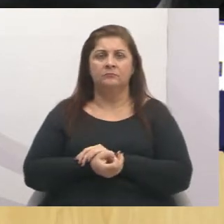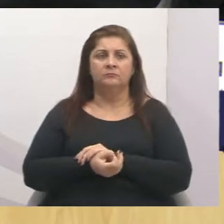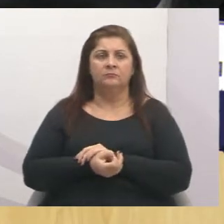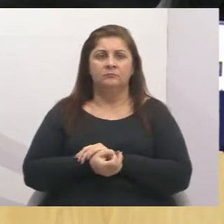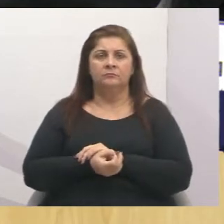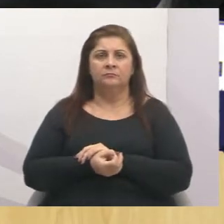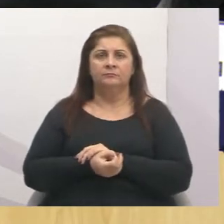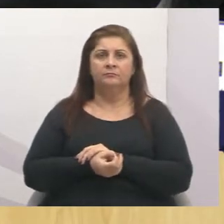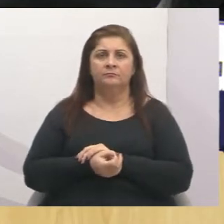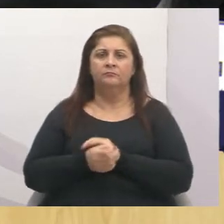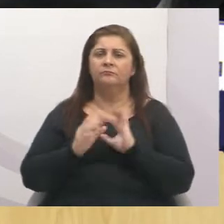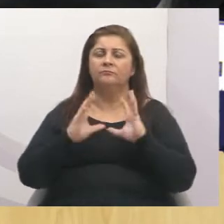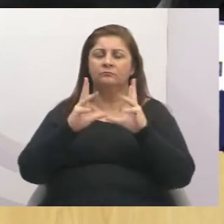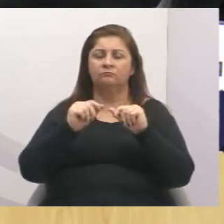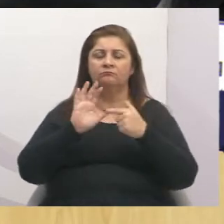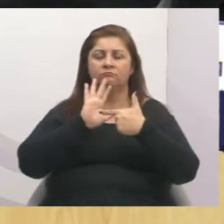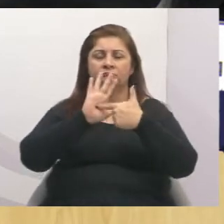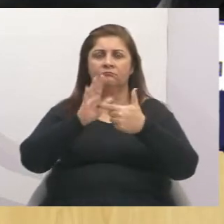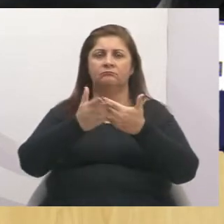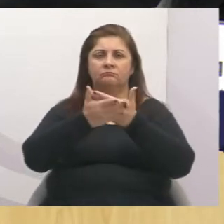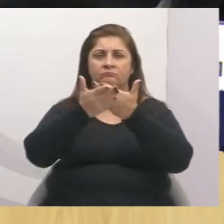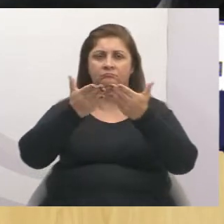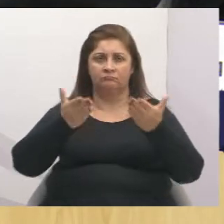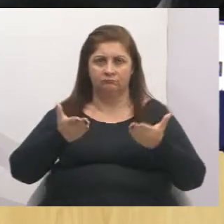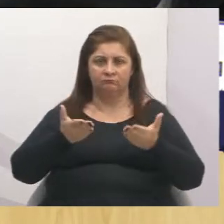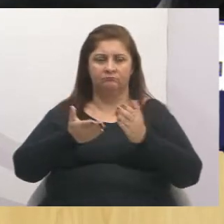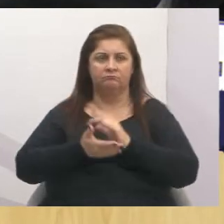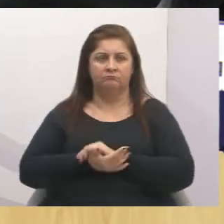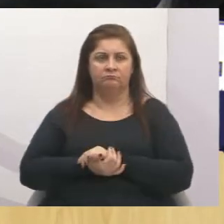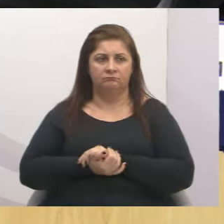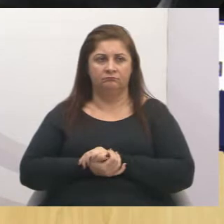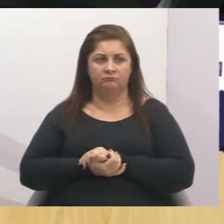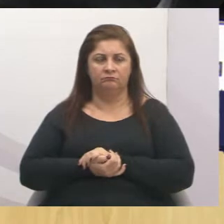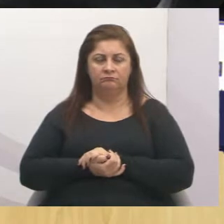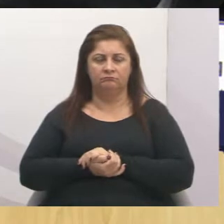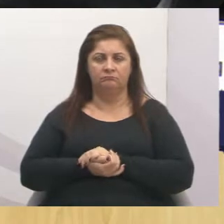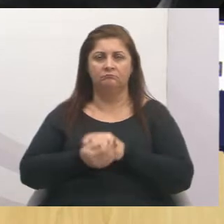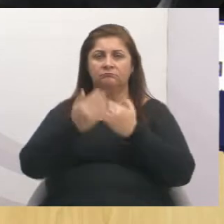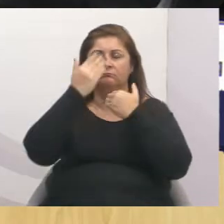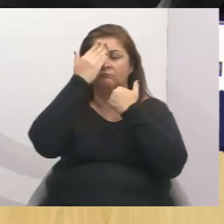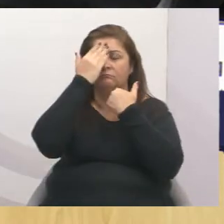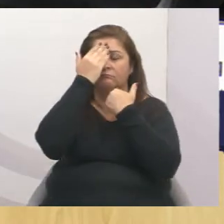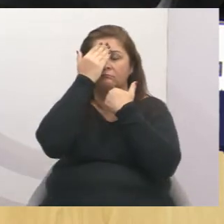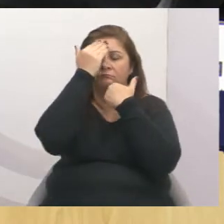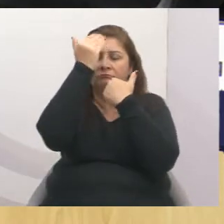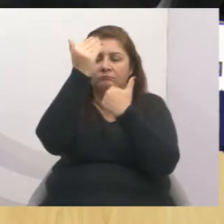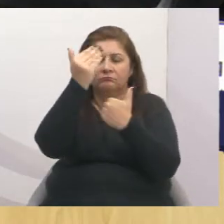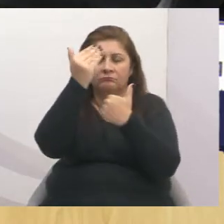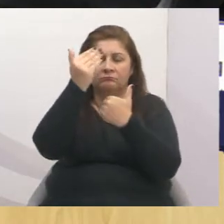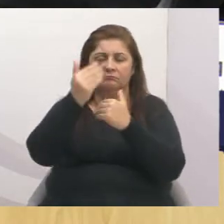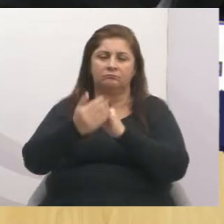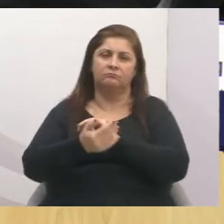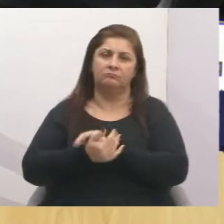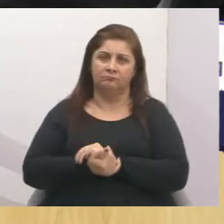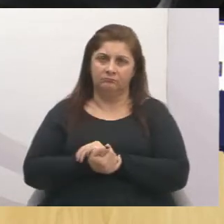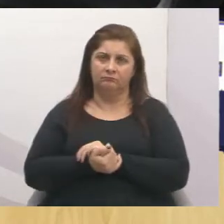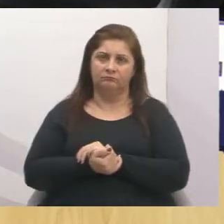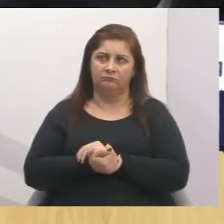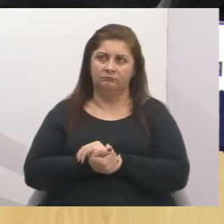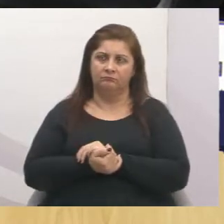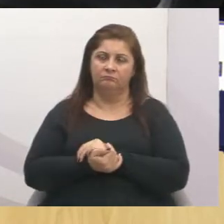simplesmente ser repassado a vocês de forma não percebida. Então, agradeço muito mesmo